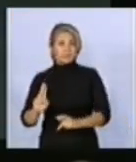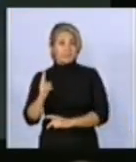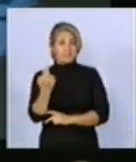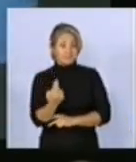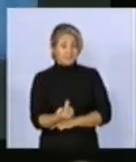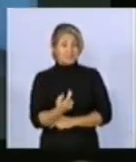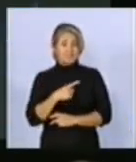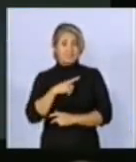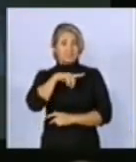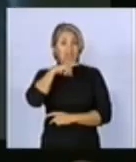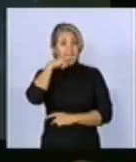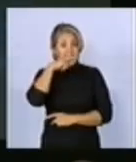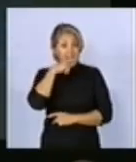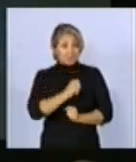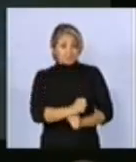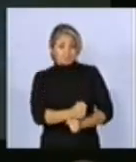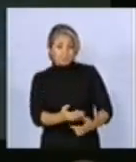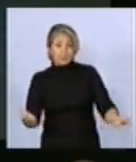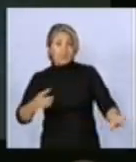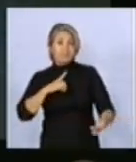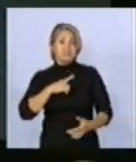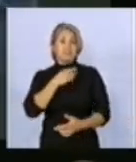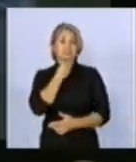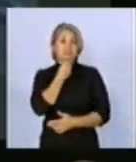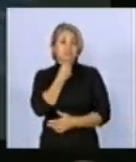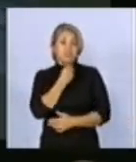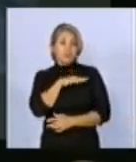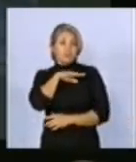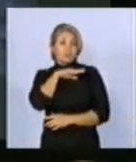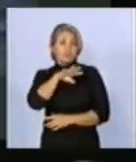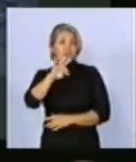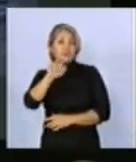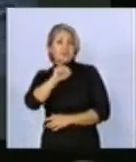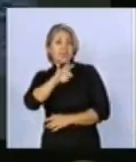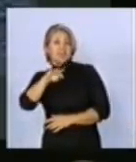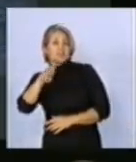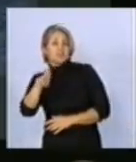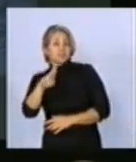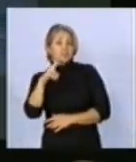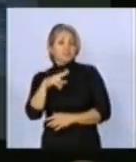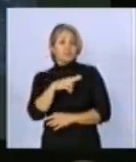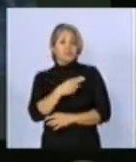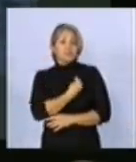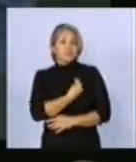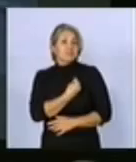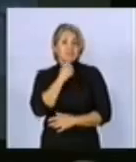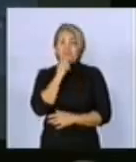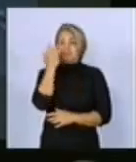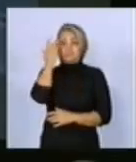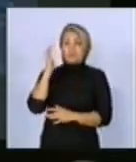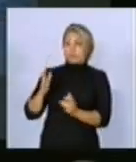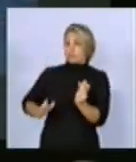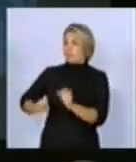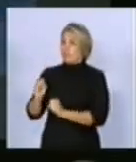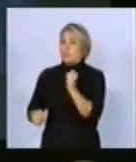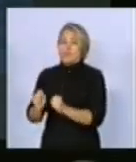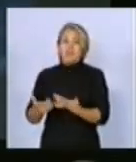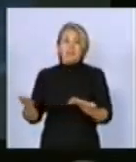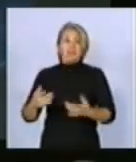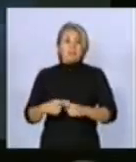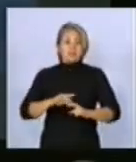meio nós encontramos um tatu vivo desorientado ele não sabe para onde correr a couraça do animal